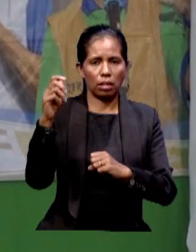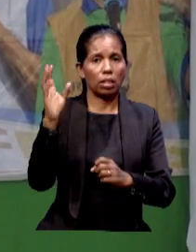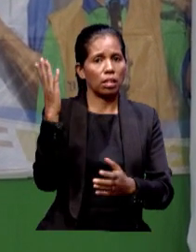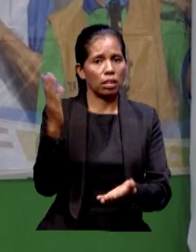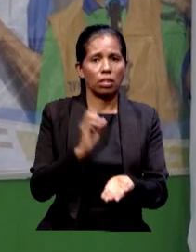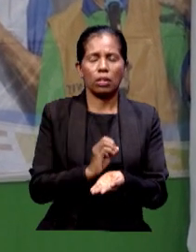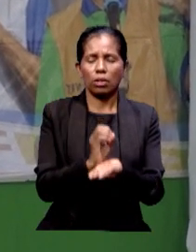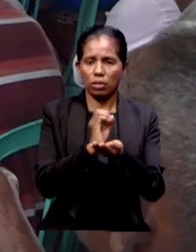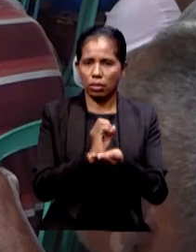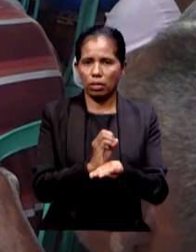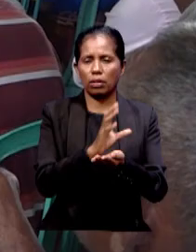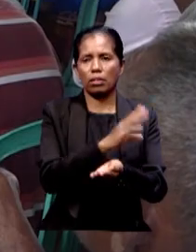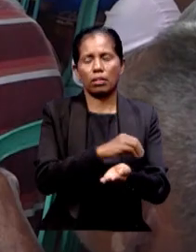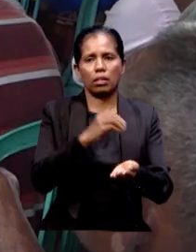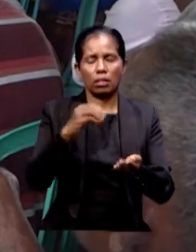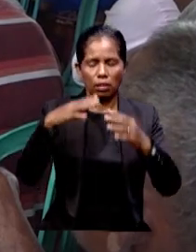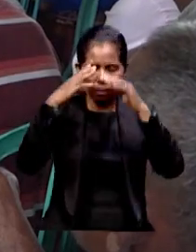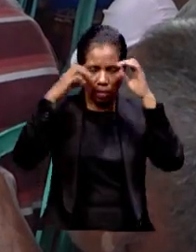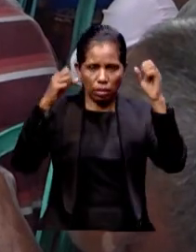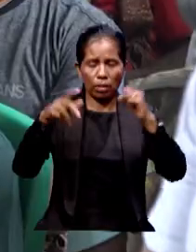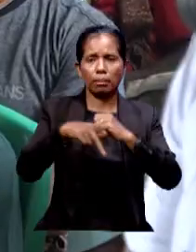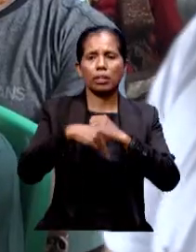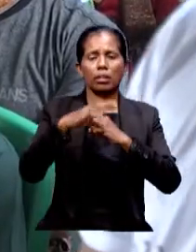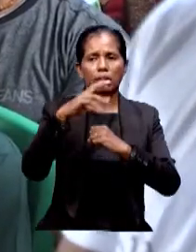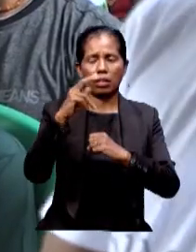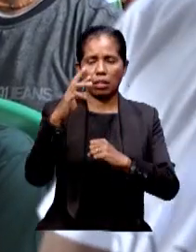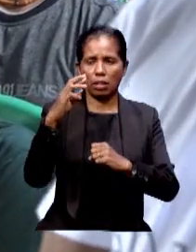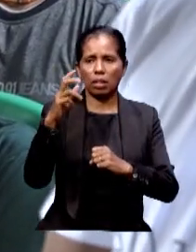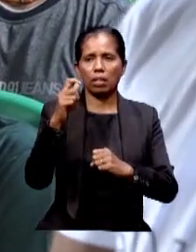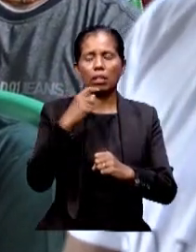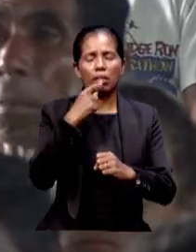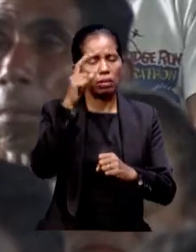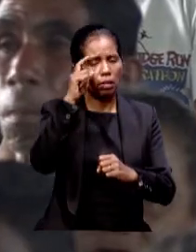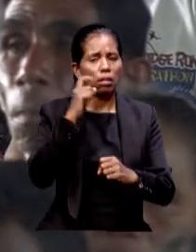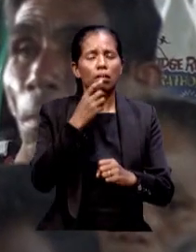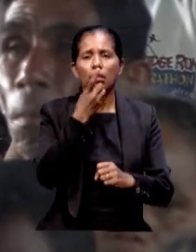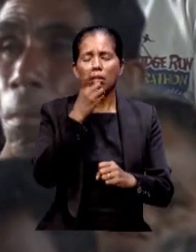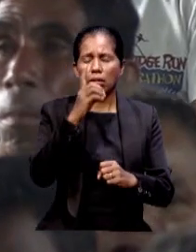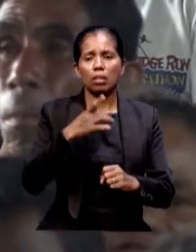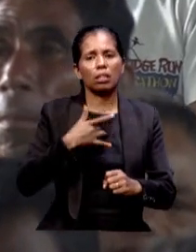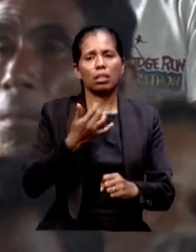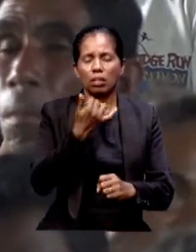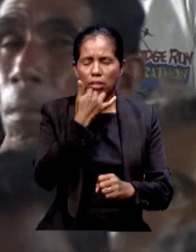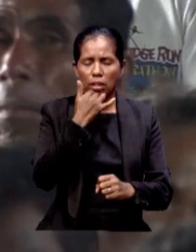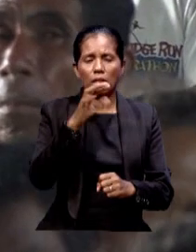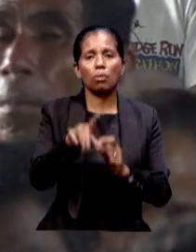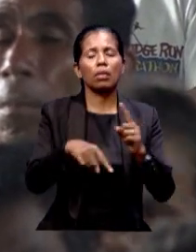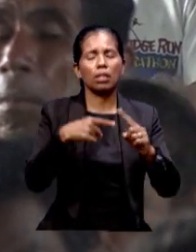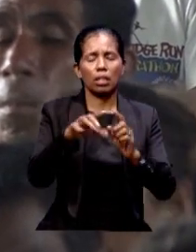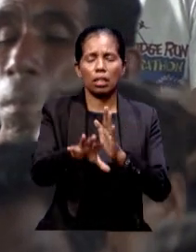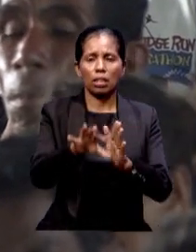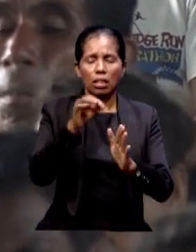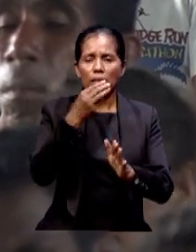administrativa especial o ikusi ambeno, presidente partido CNRT Kairala Xanana Guzmão declara, sente sala banhira nomeia Maria